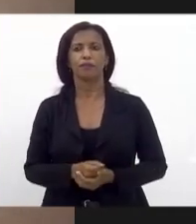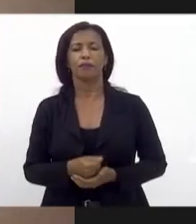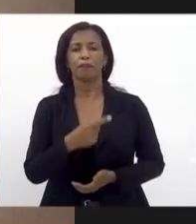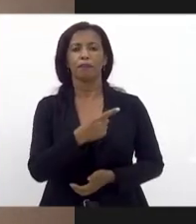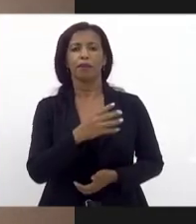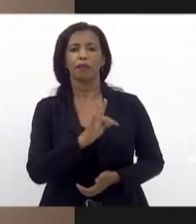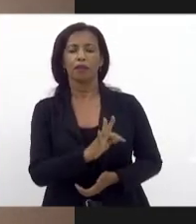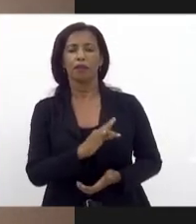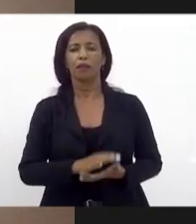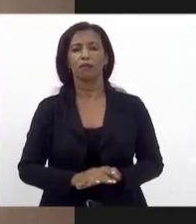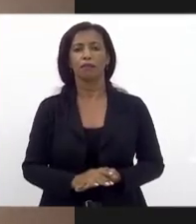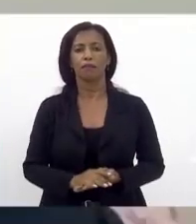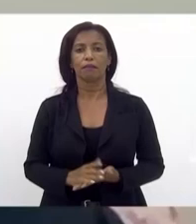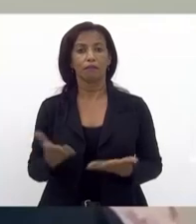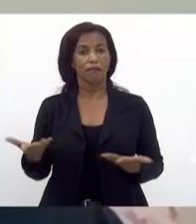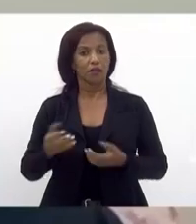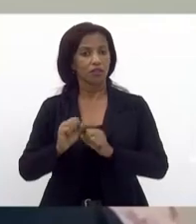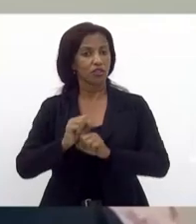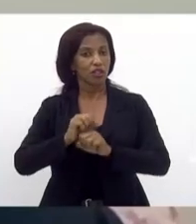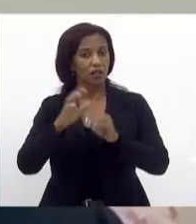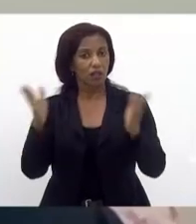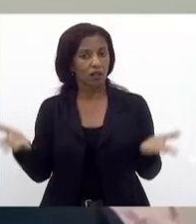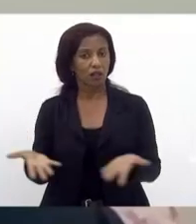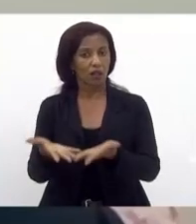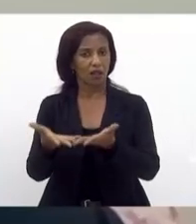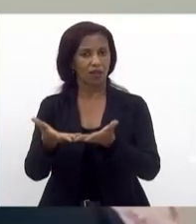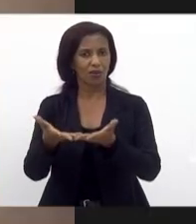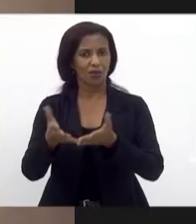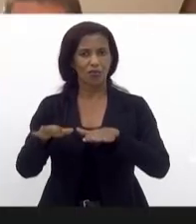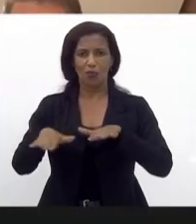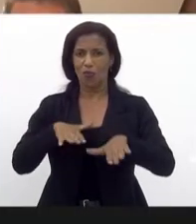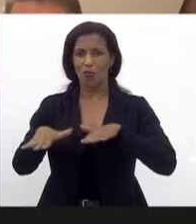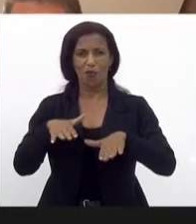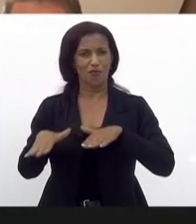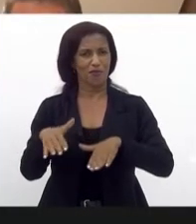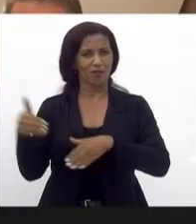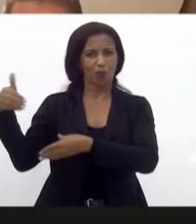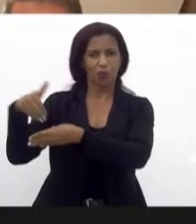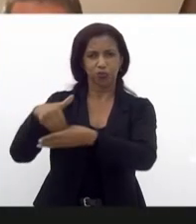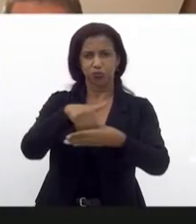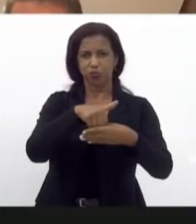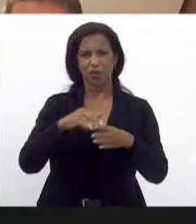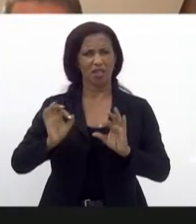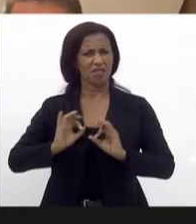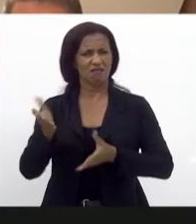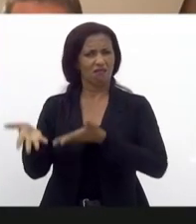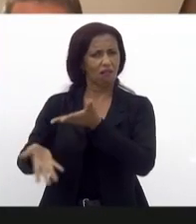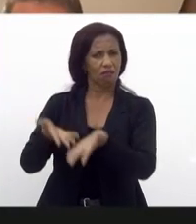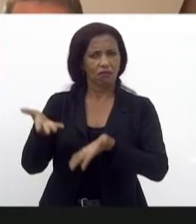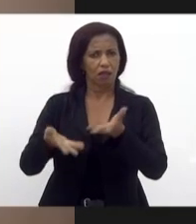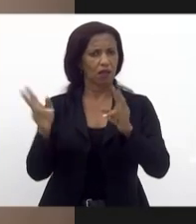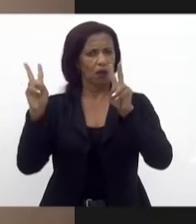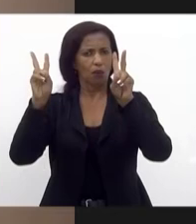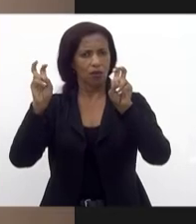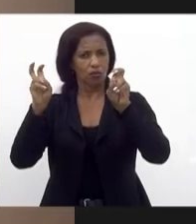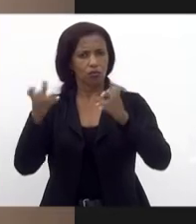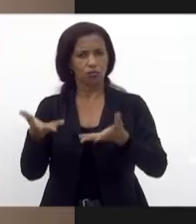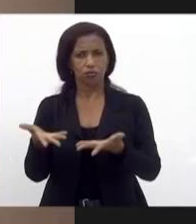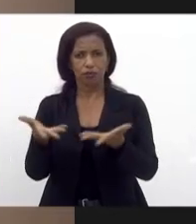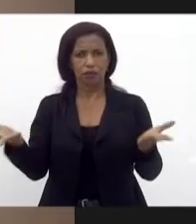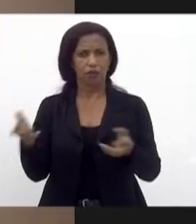PT, para deixar bem claro que isso aqui não é um movimento eleitoral. Ninguém vai tratar um assunto do tamanho